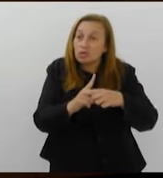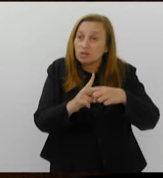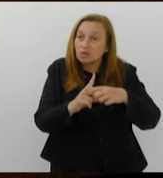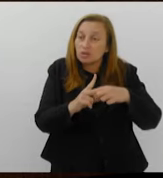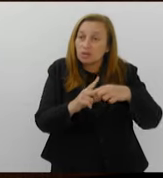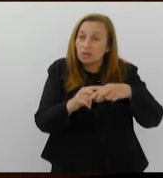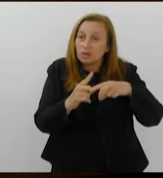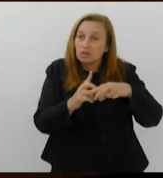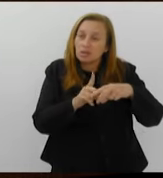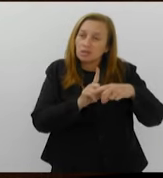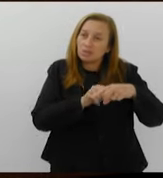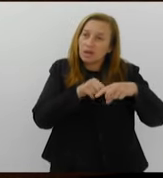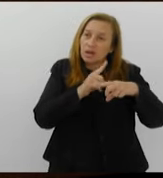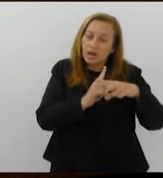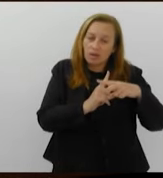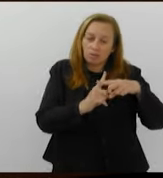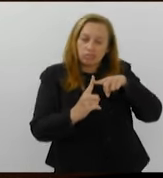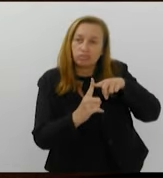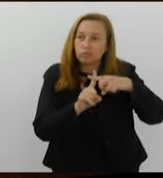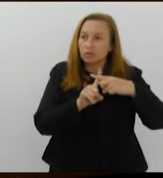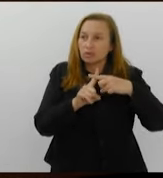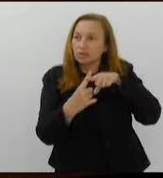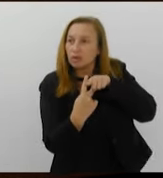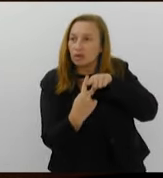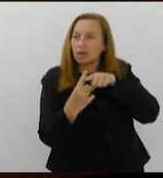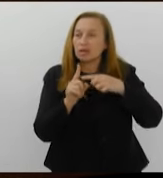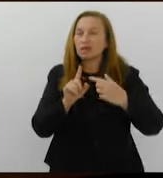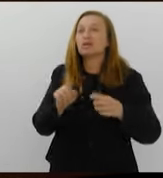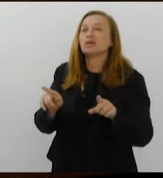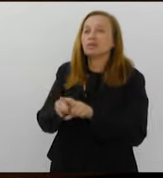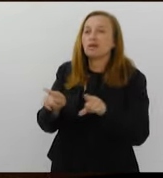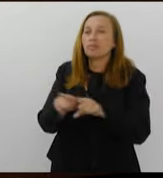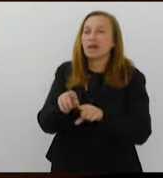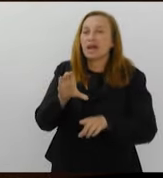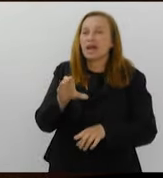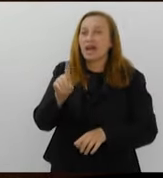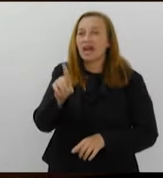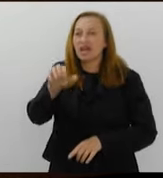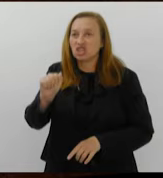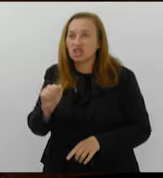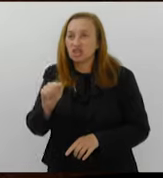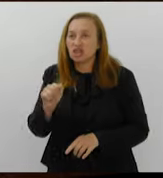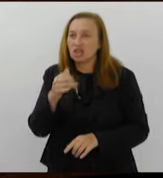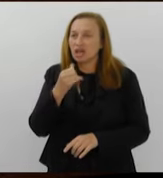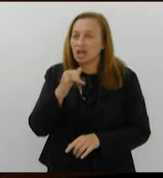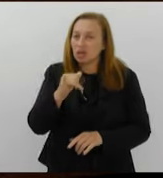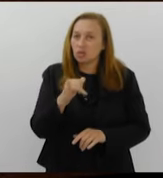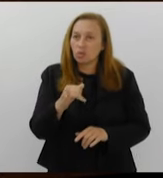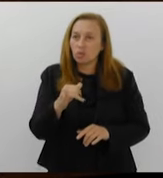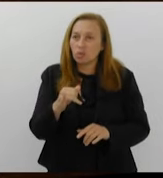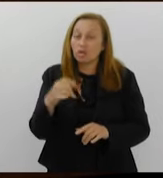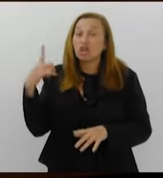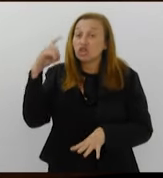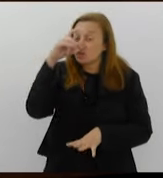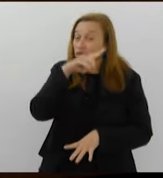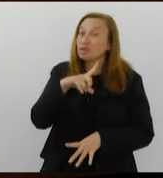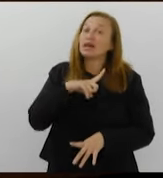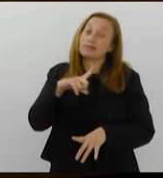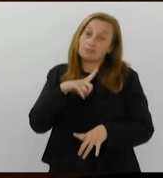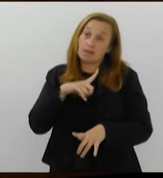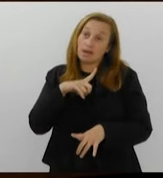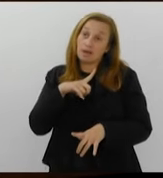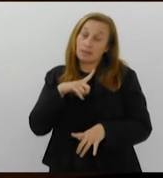elas não conseguem ter acesso a um caixa eletrônico, enfim, muitas dificuldades